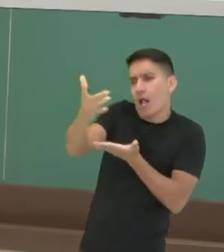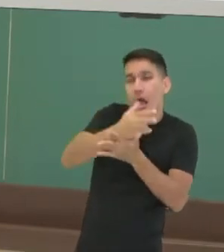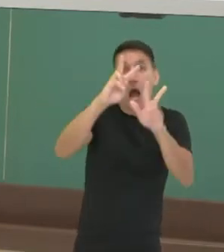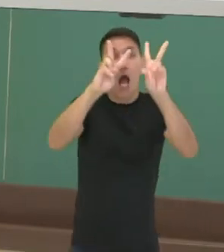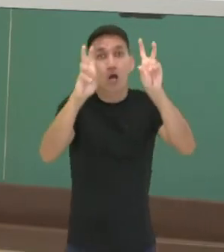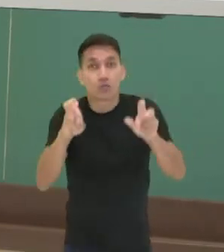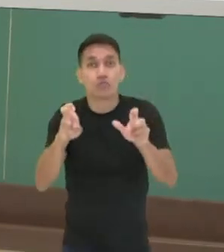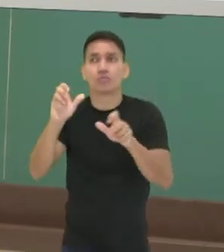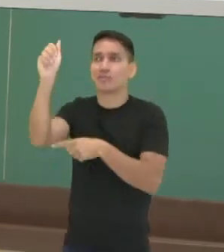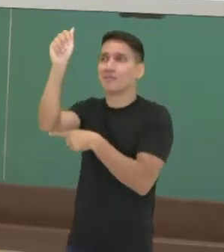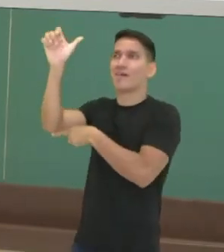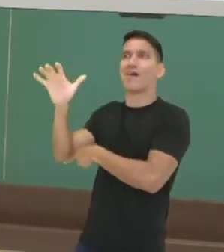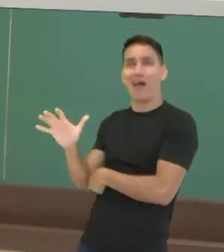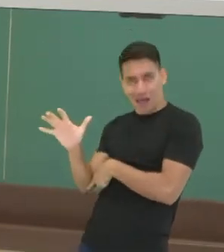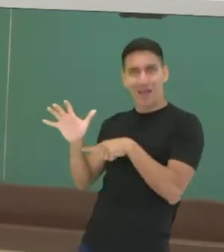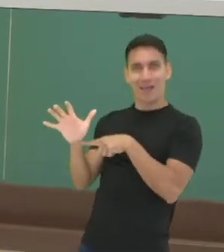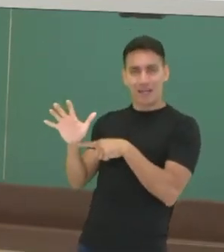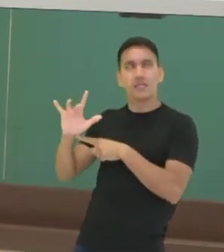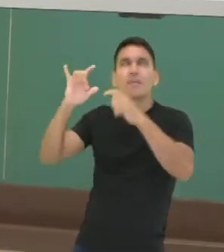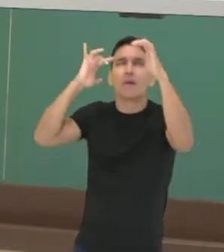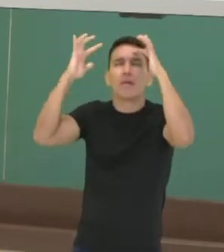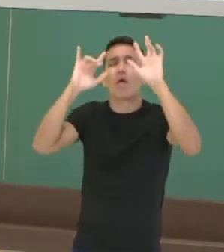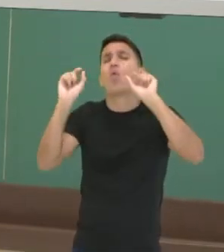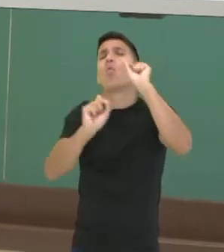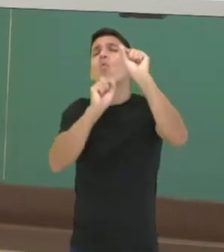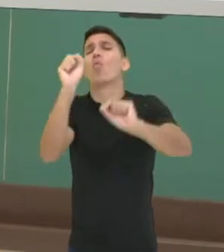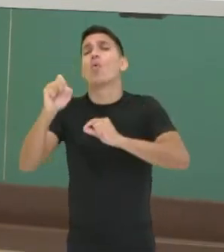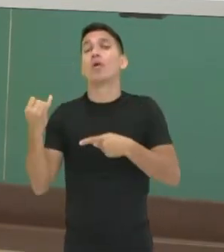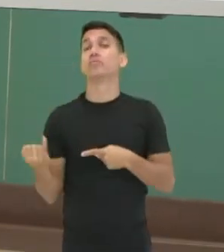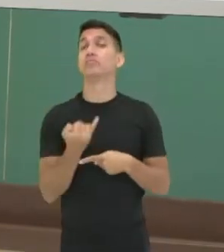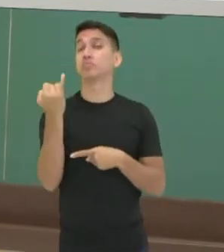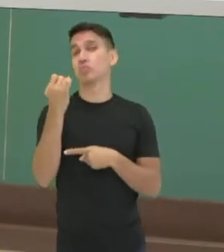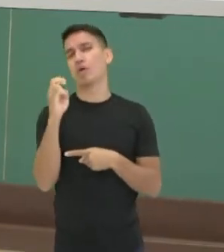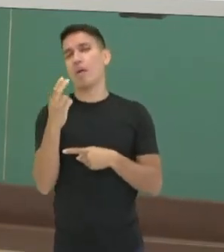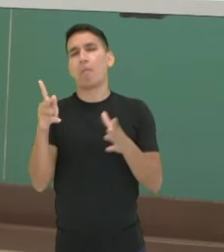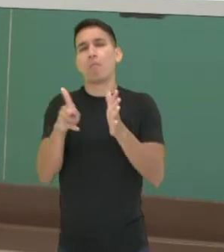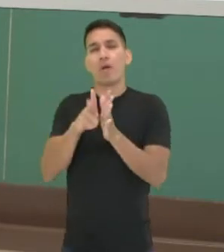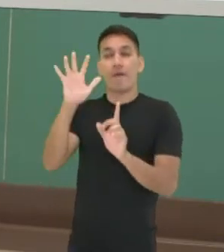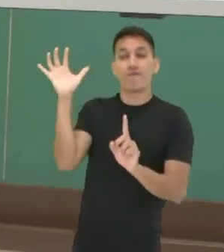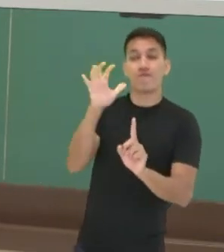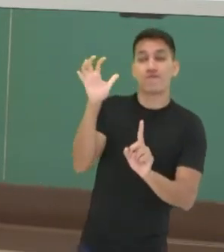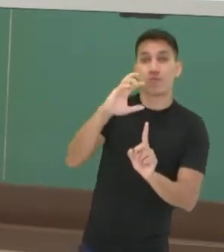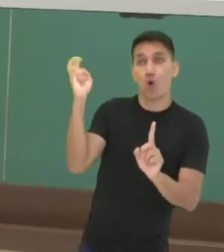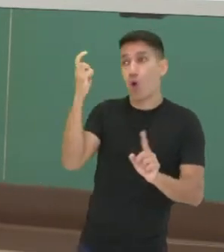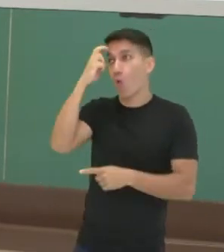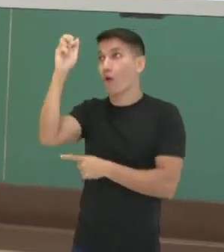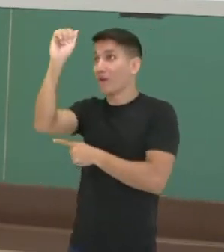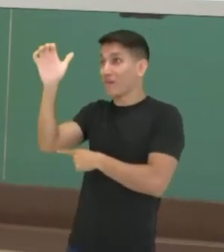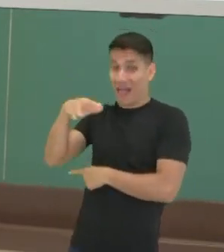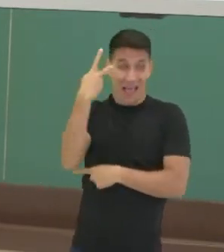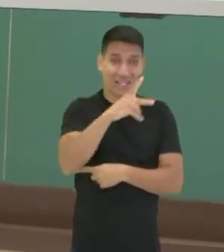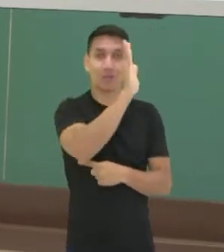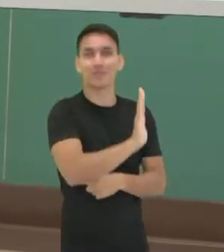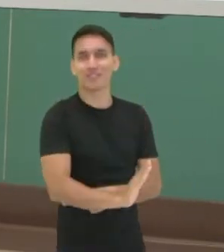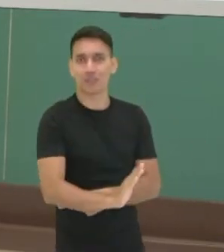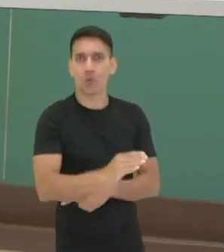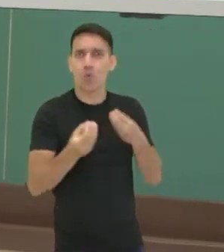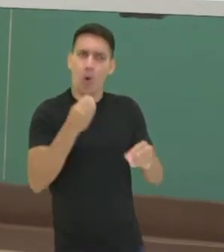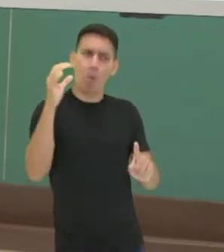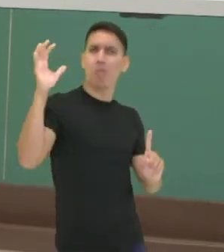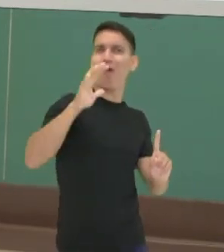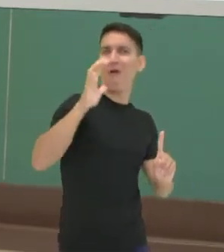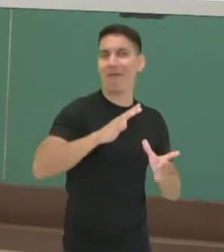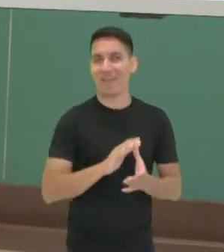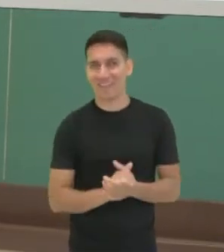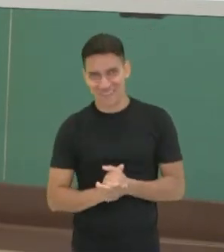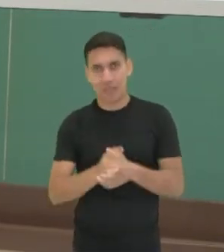e refletir sobre a importância ou influência da cultura africana no Brasil. E aí podemos falar de palavras,